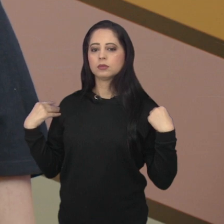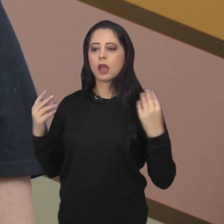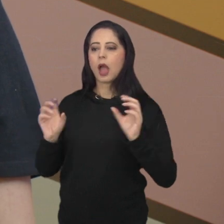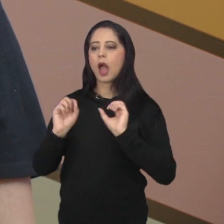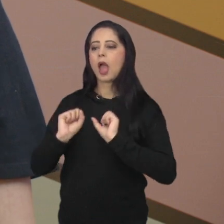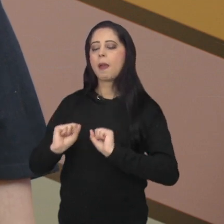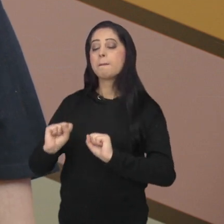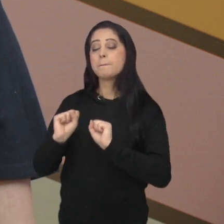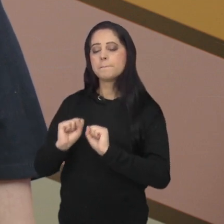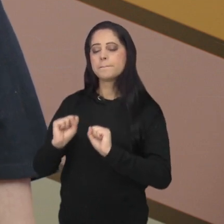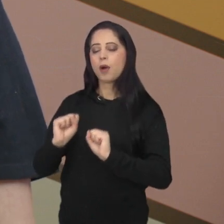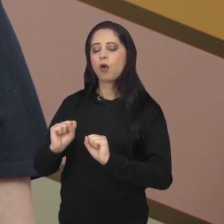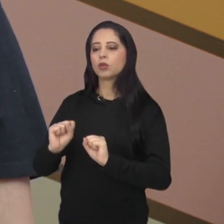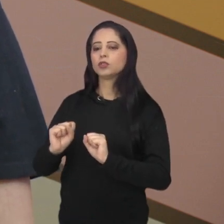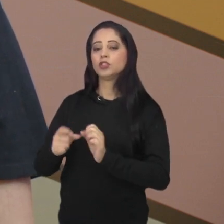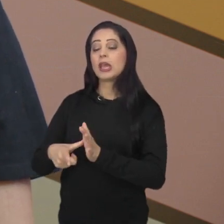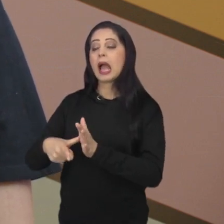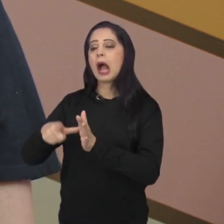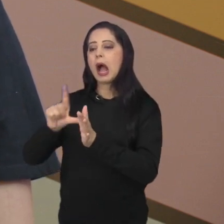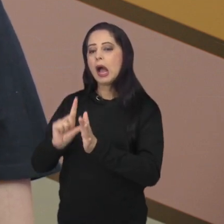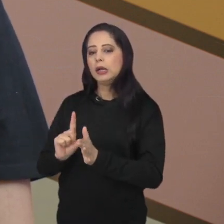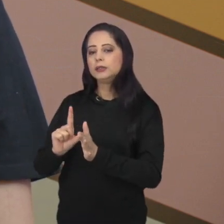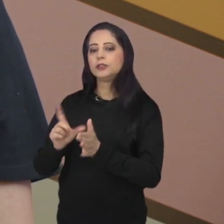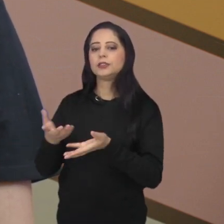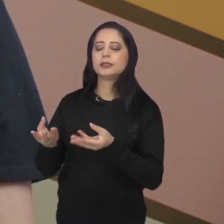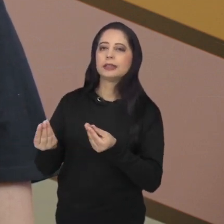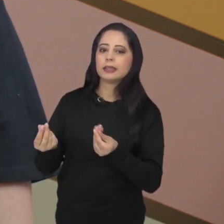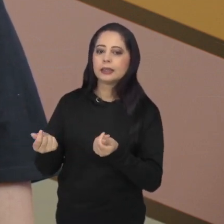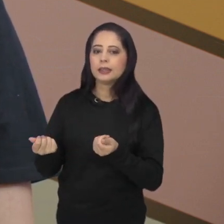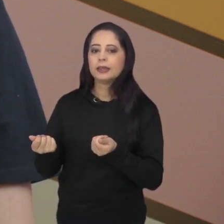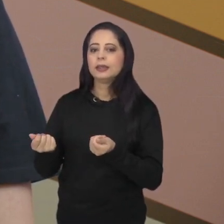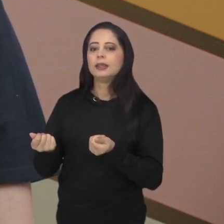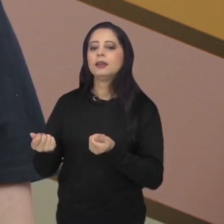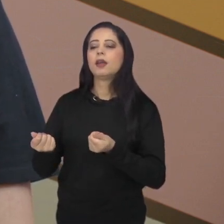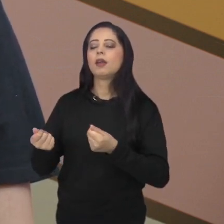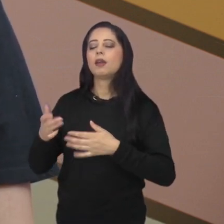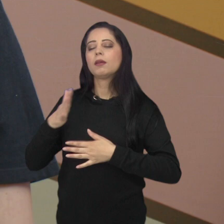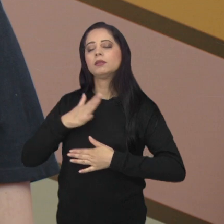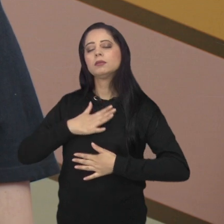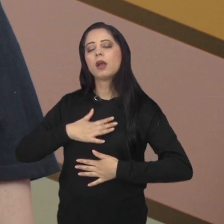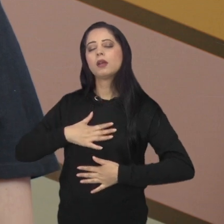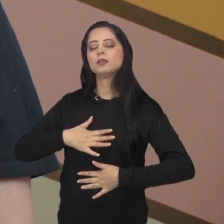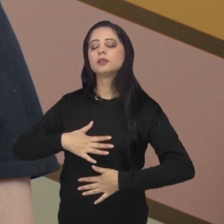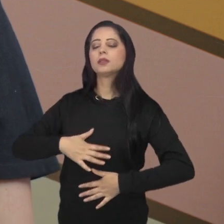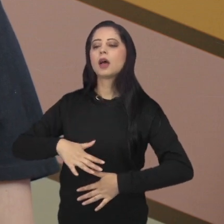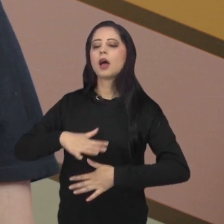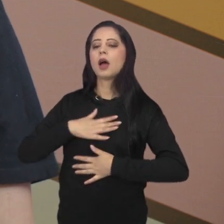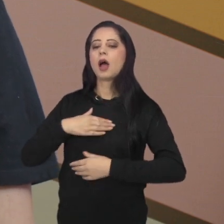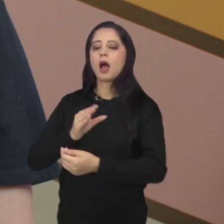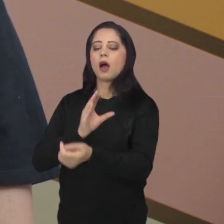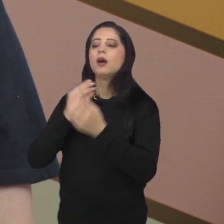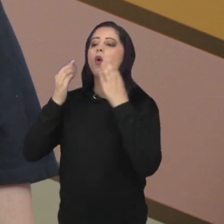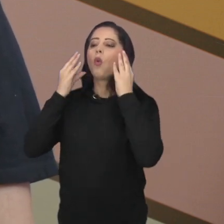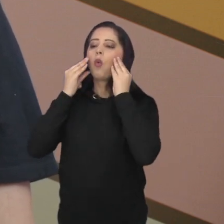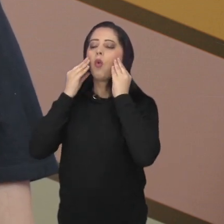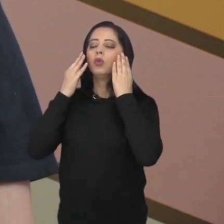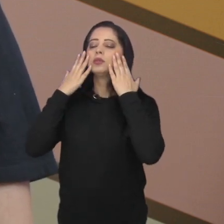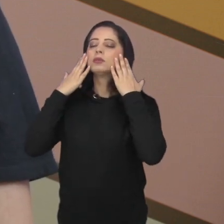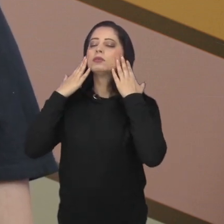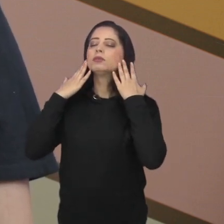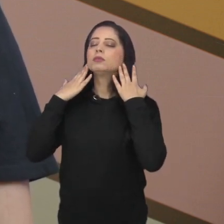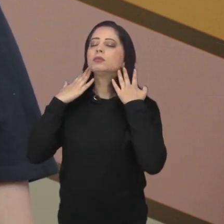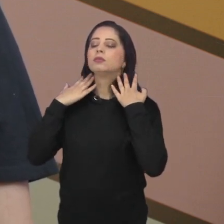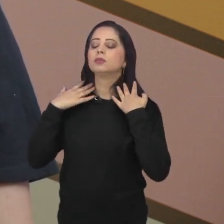pode fazer algum relaxamento prévio, né? Começa a relaxar os músculos da